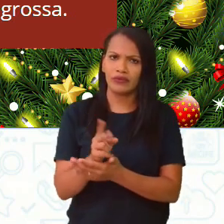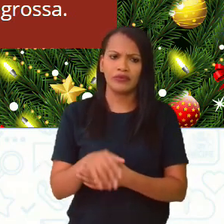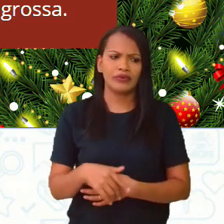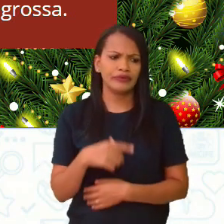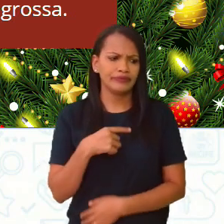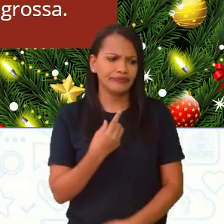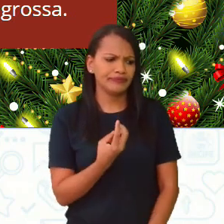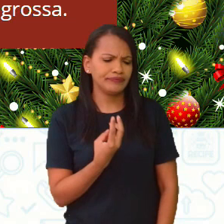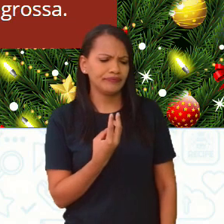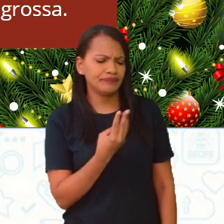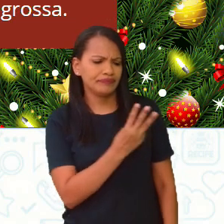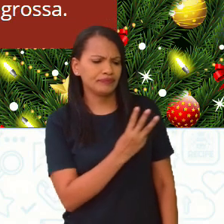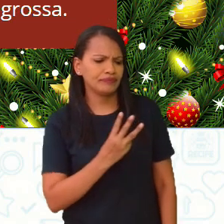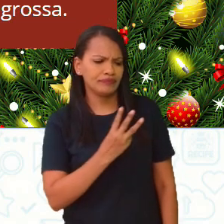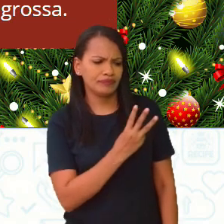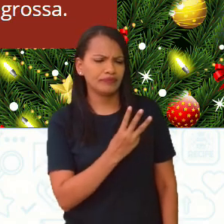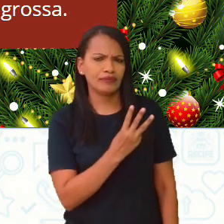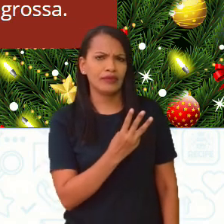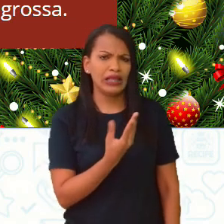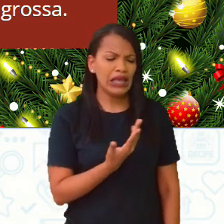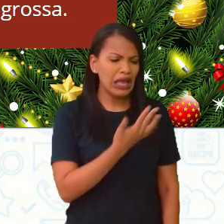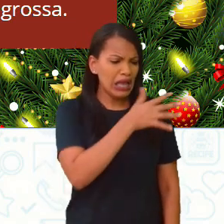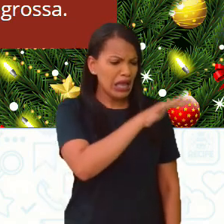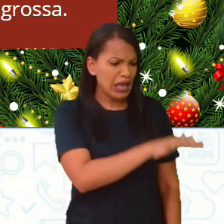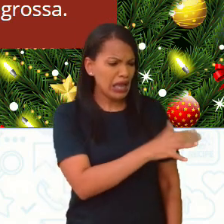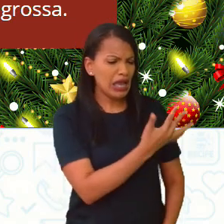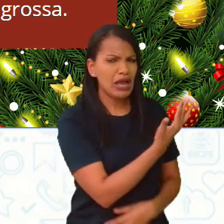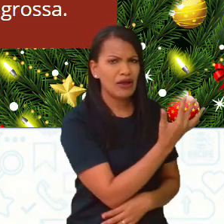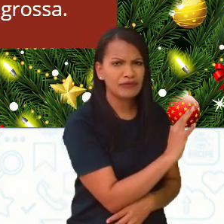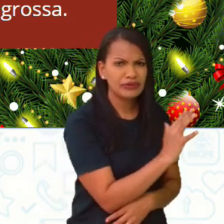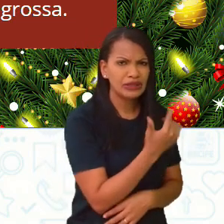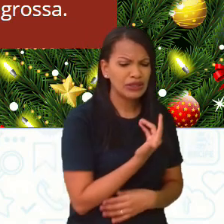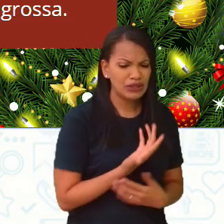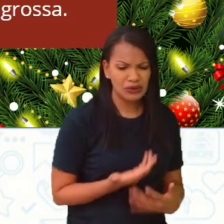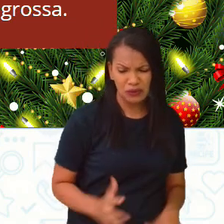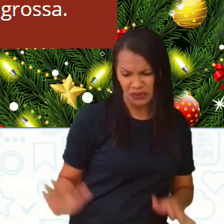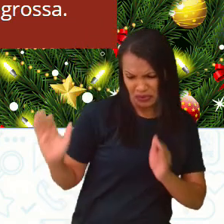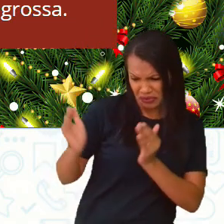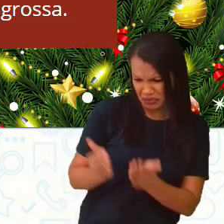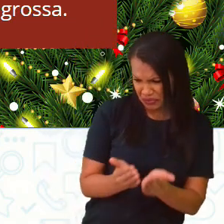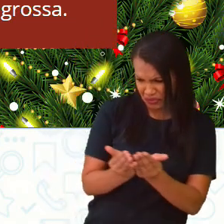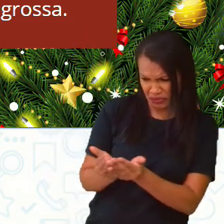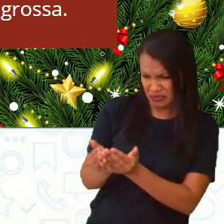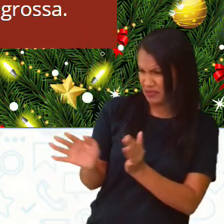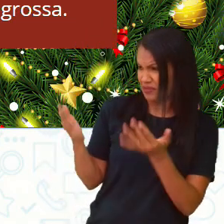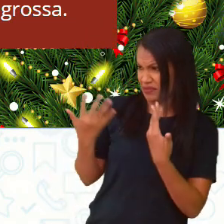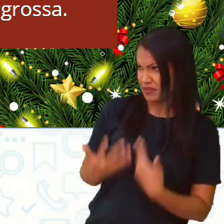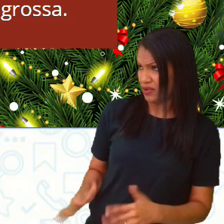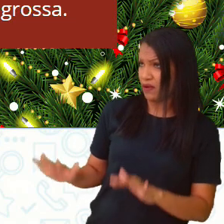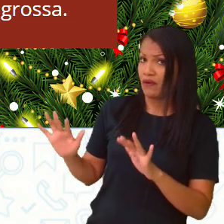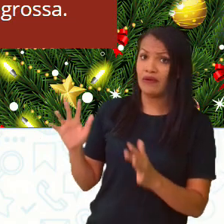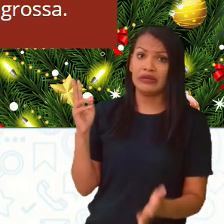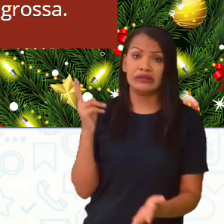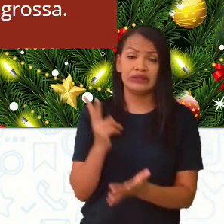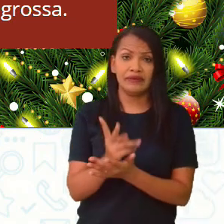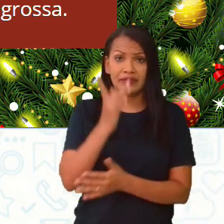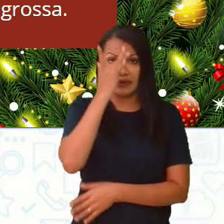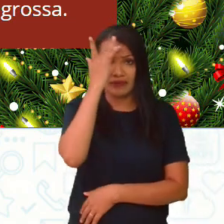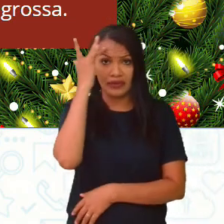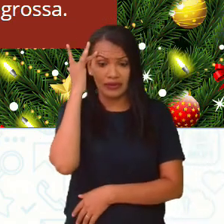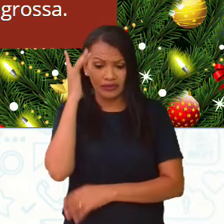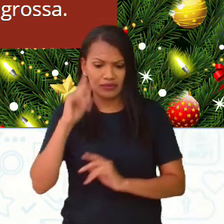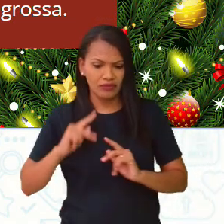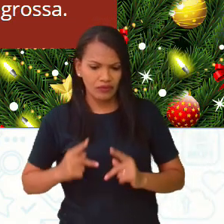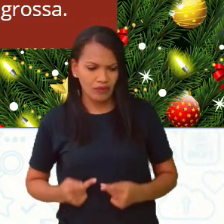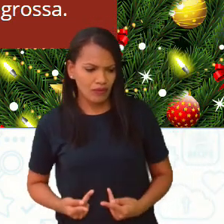suas irmãs, aquela árvore se recusava a se tornar mastro de navio. Por isso, sempre que os homens se aproximavam, ela